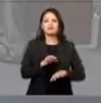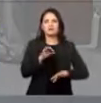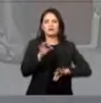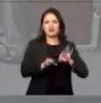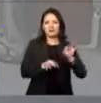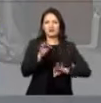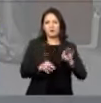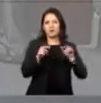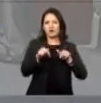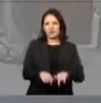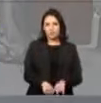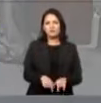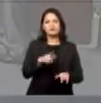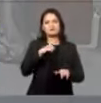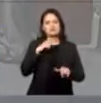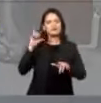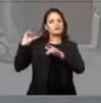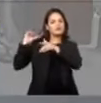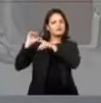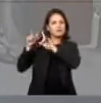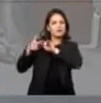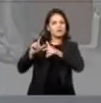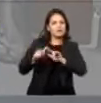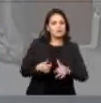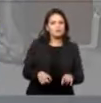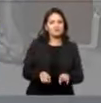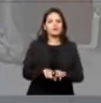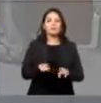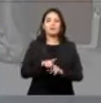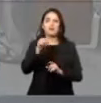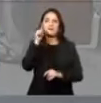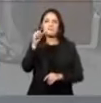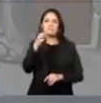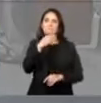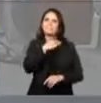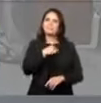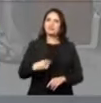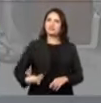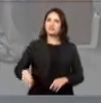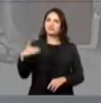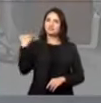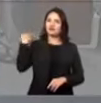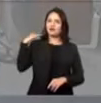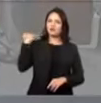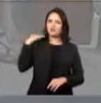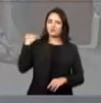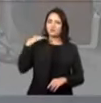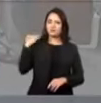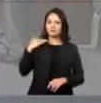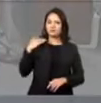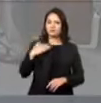à nossa ministra Carmen Lúcia, que é, na verdade,